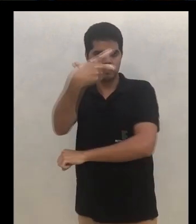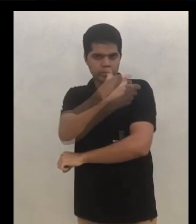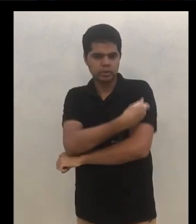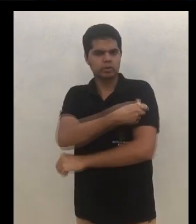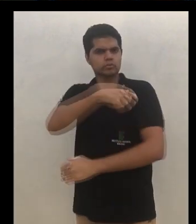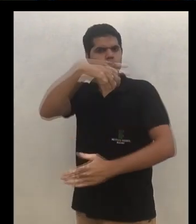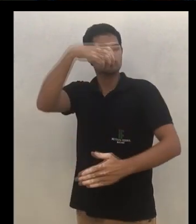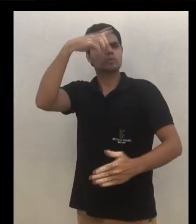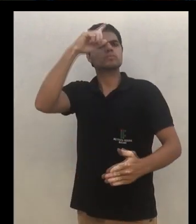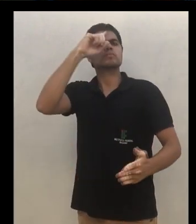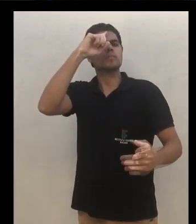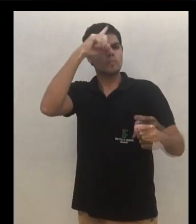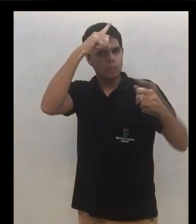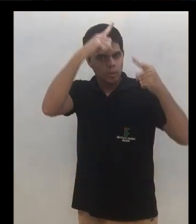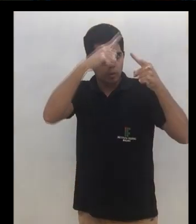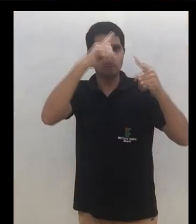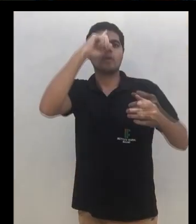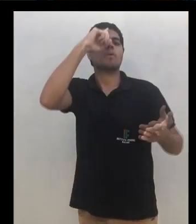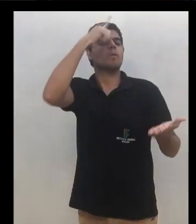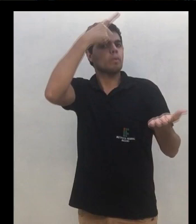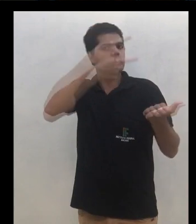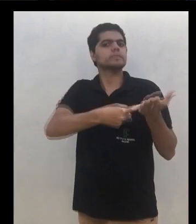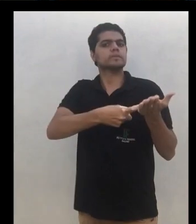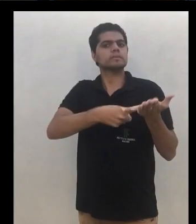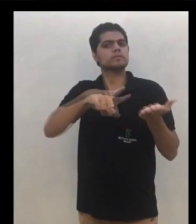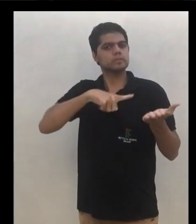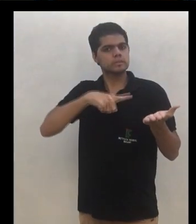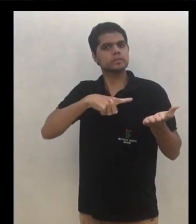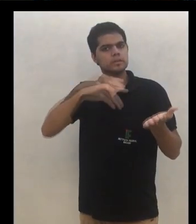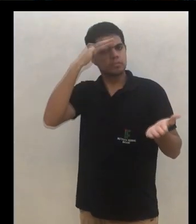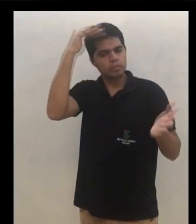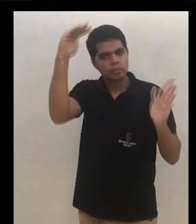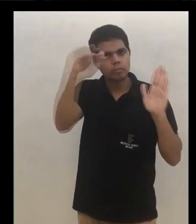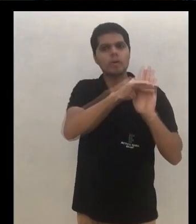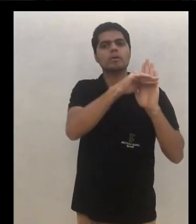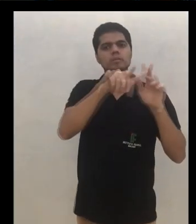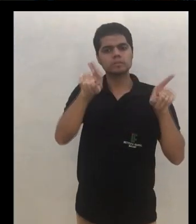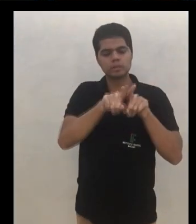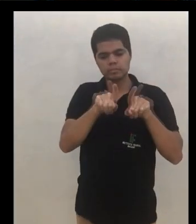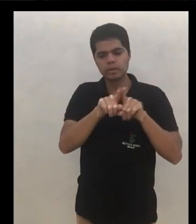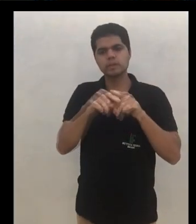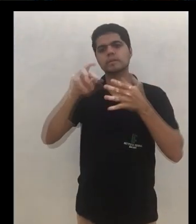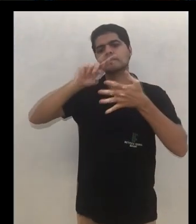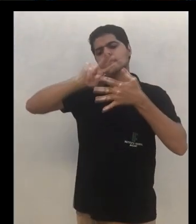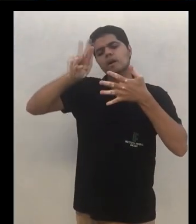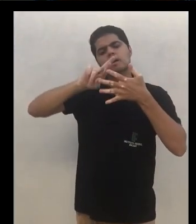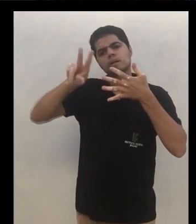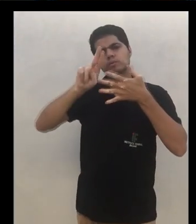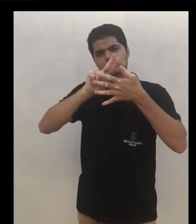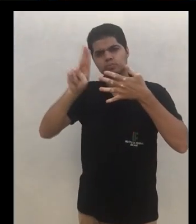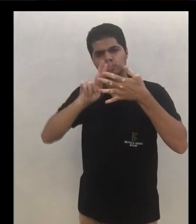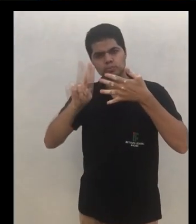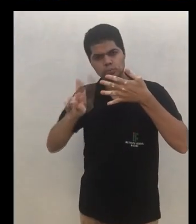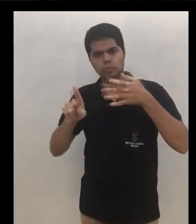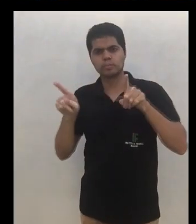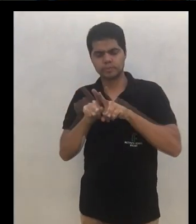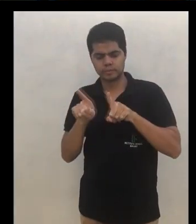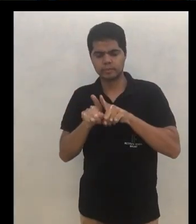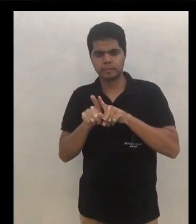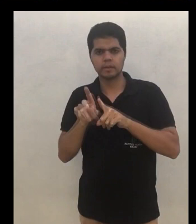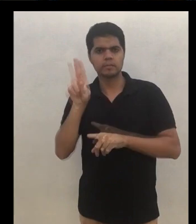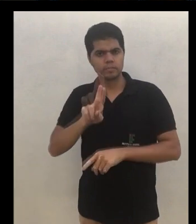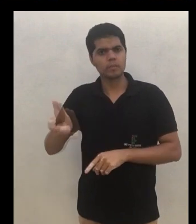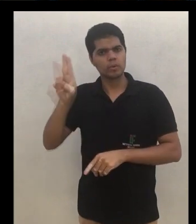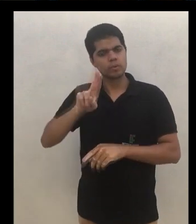vacinas obrigatórias, vacina de Marek, né, no incubatório, a Newcastle, a Boba, somente